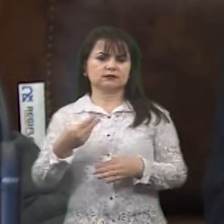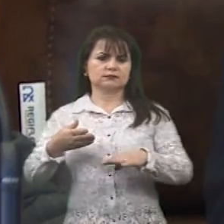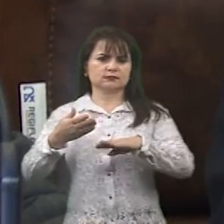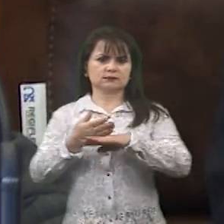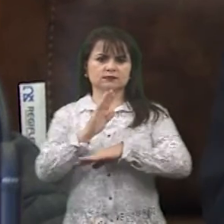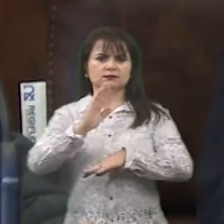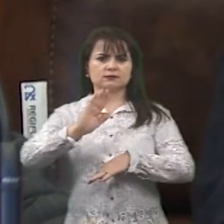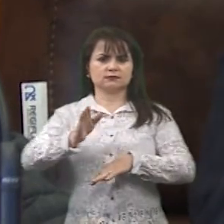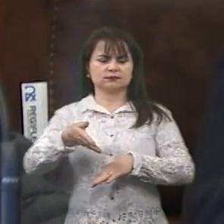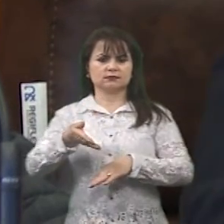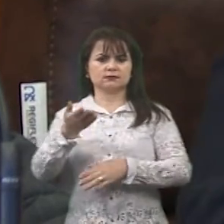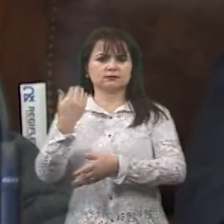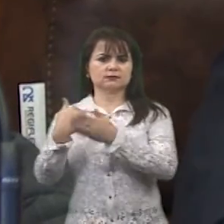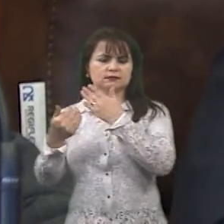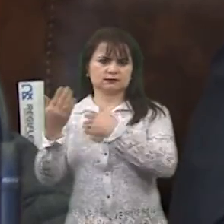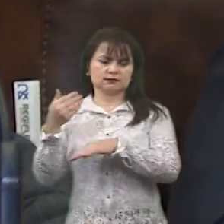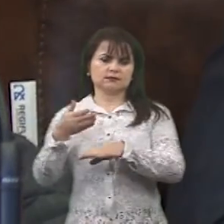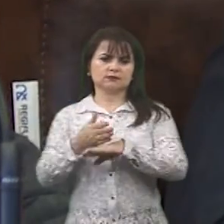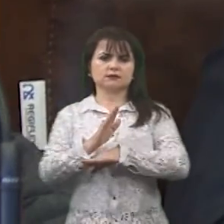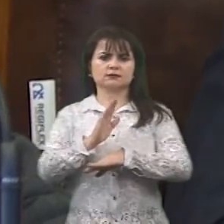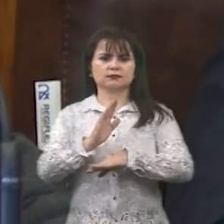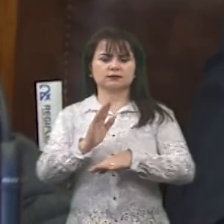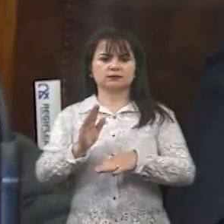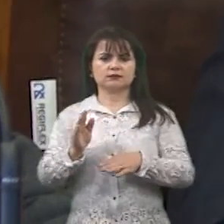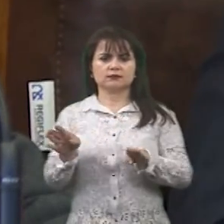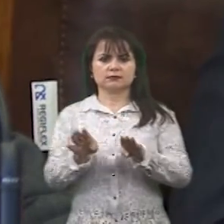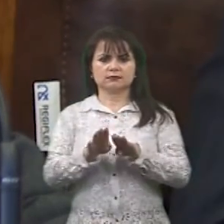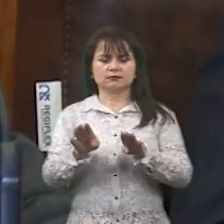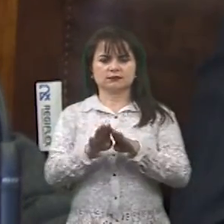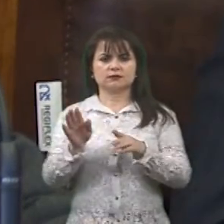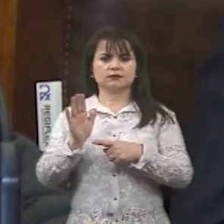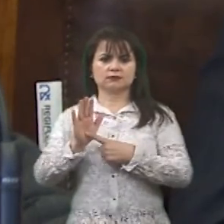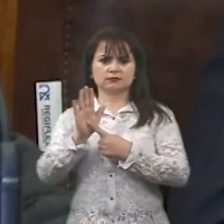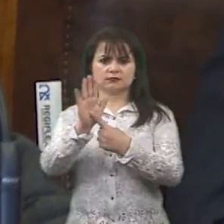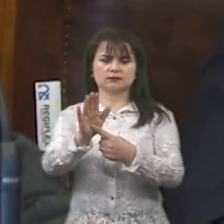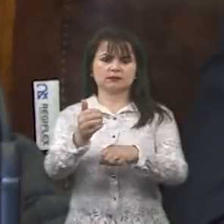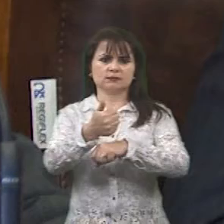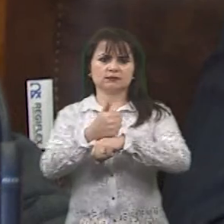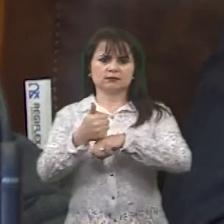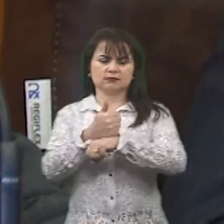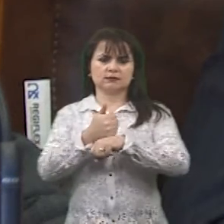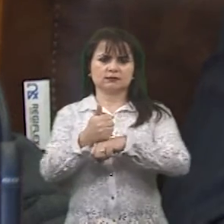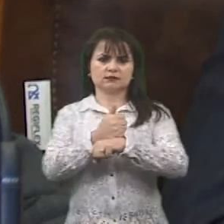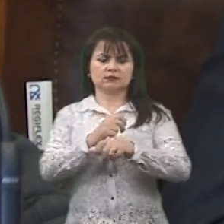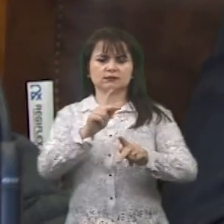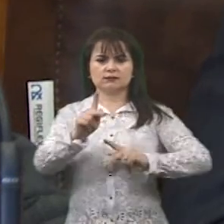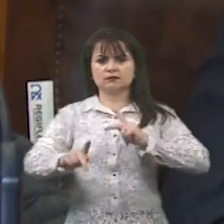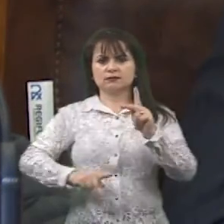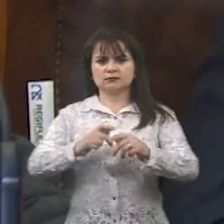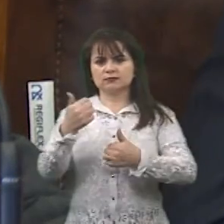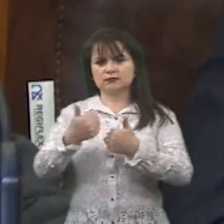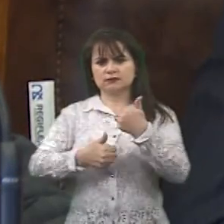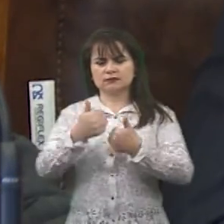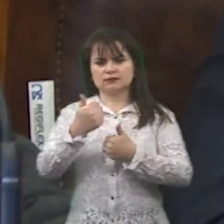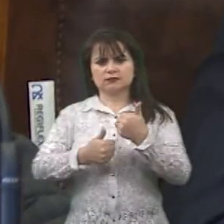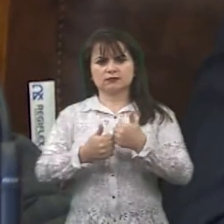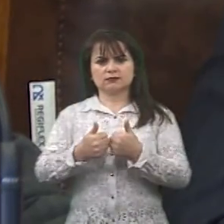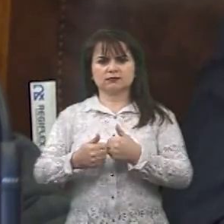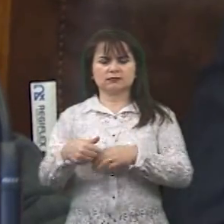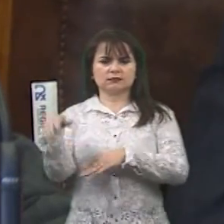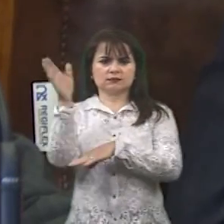casa revelam talentos para o esporte nacional e internacional como aqui mostrado uma ação social